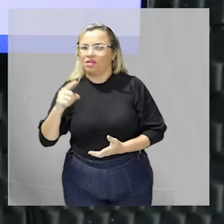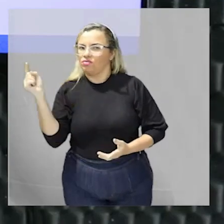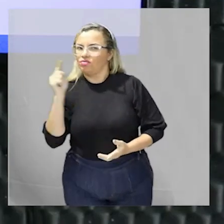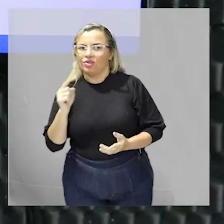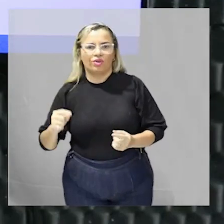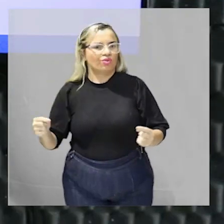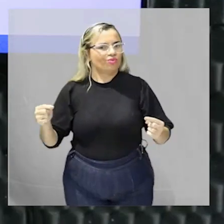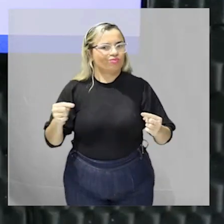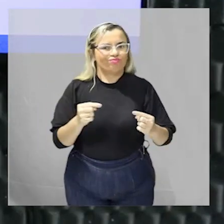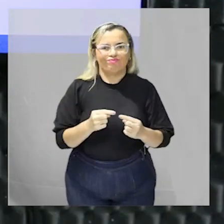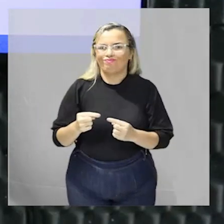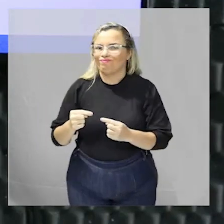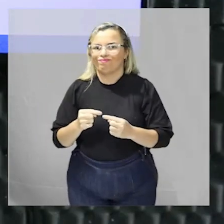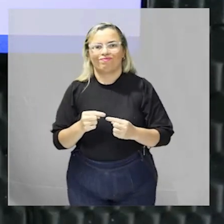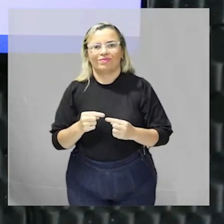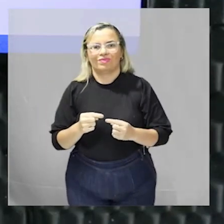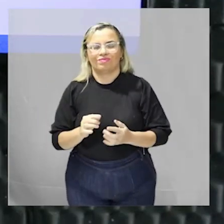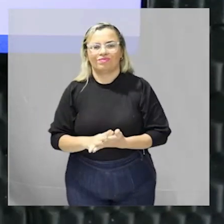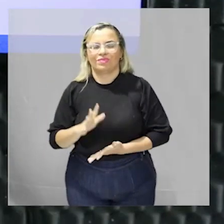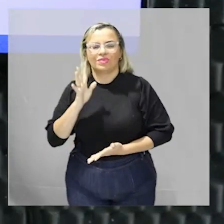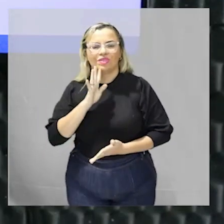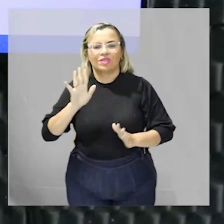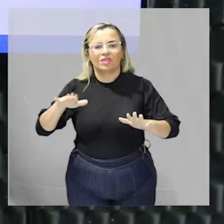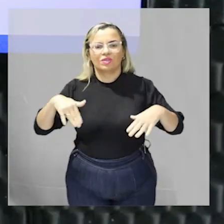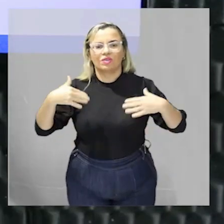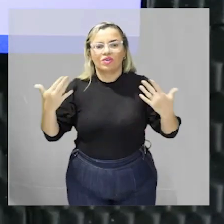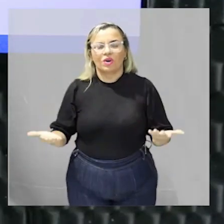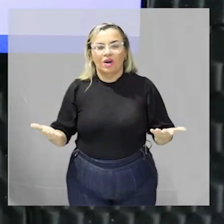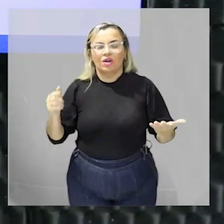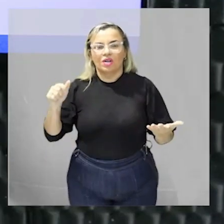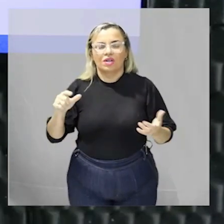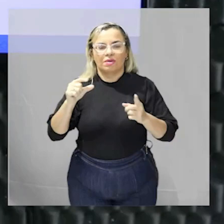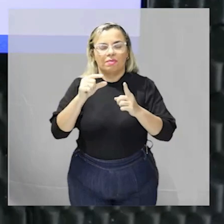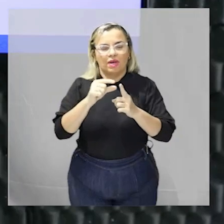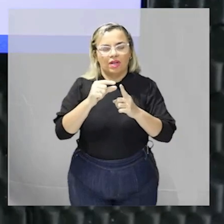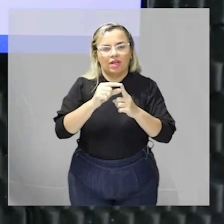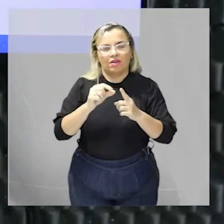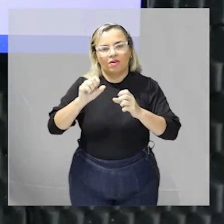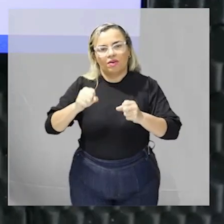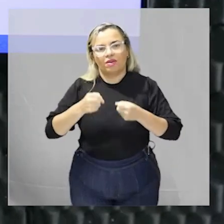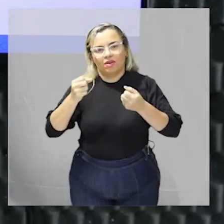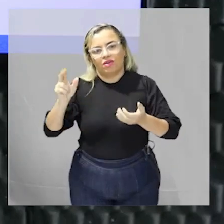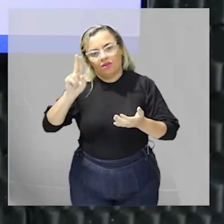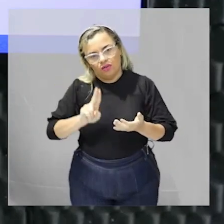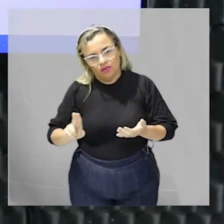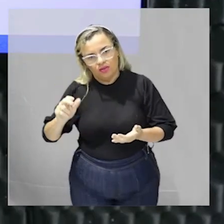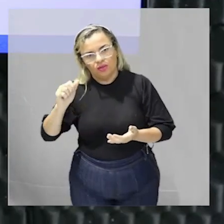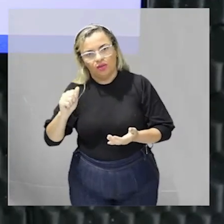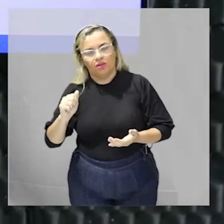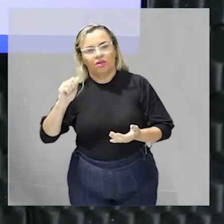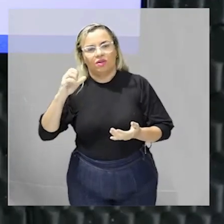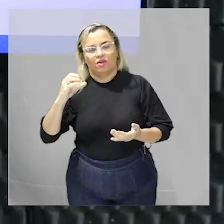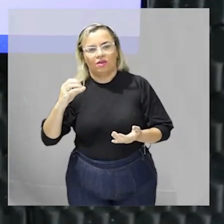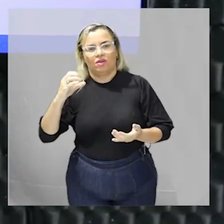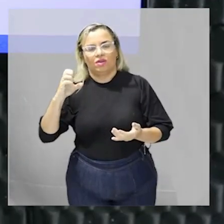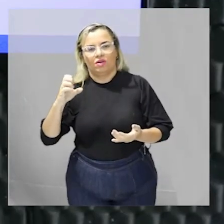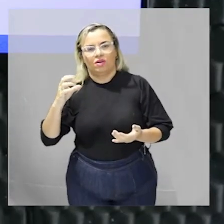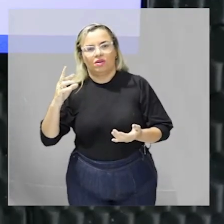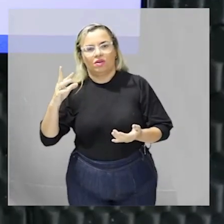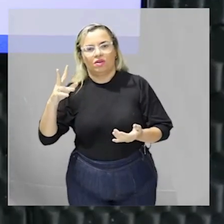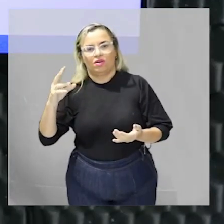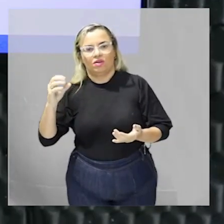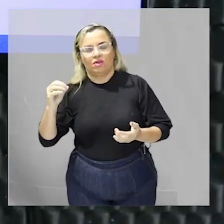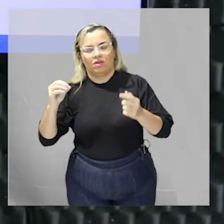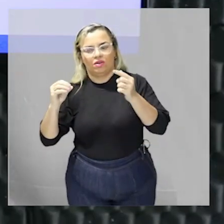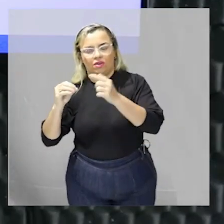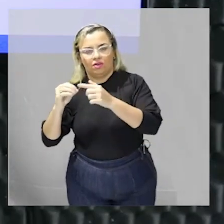poderia colocar aí? Acervo literário. Eu acho que combina melhor, não é? Então, a